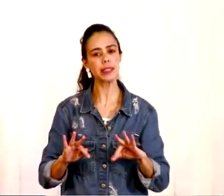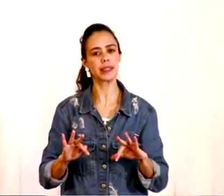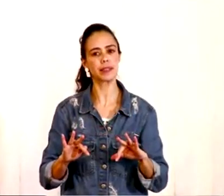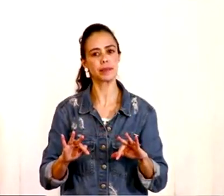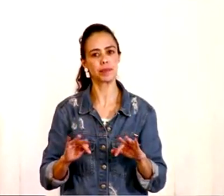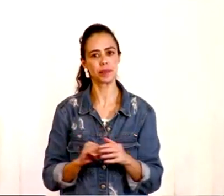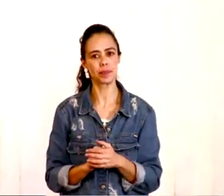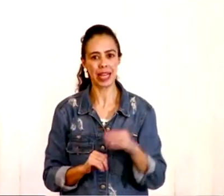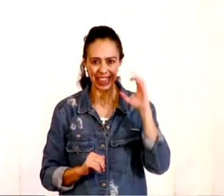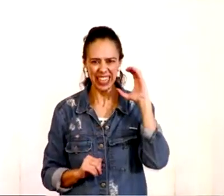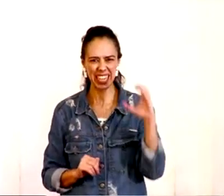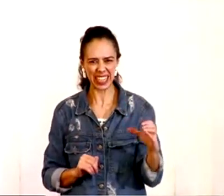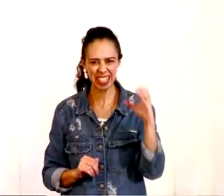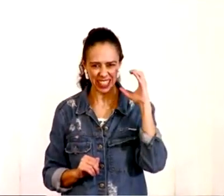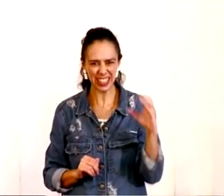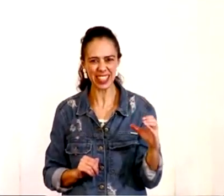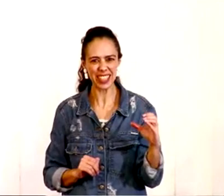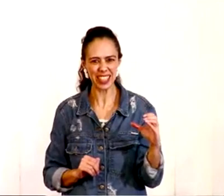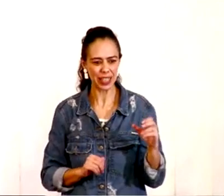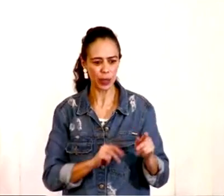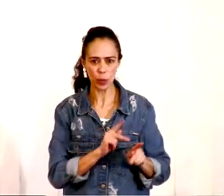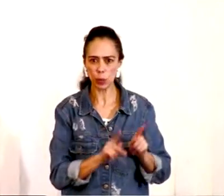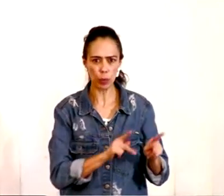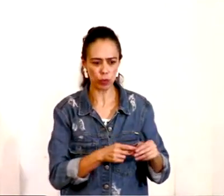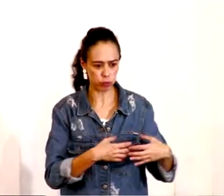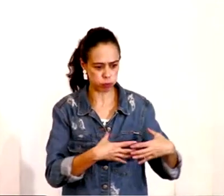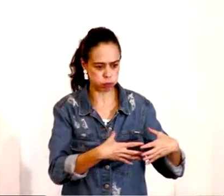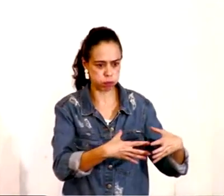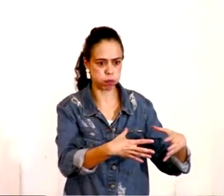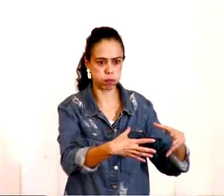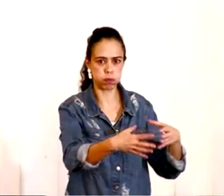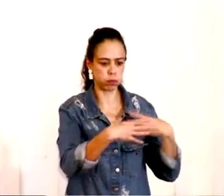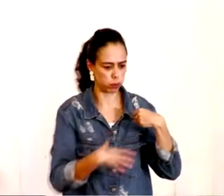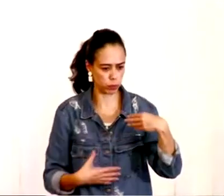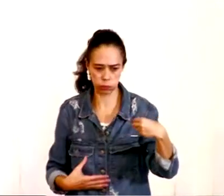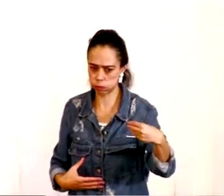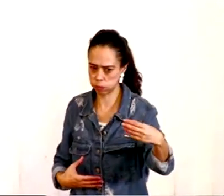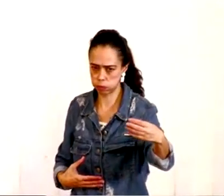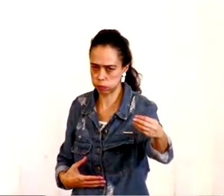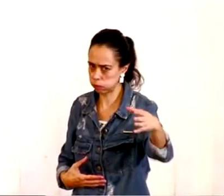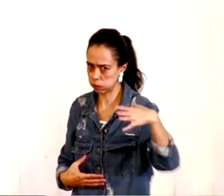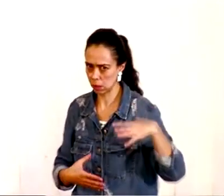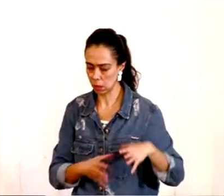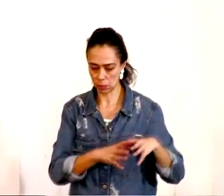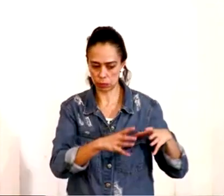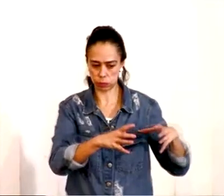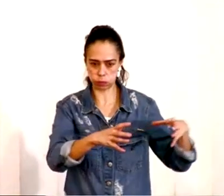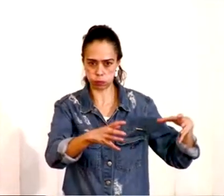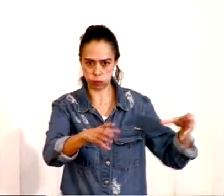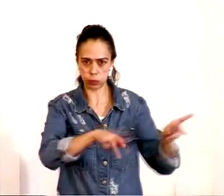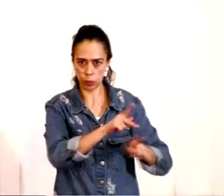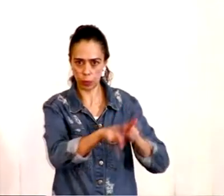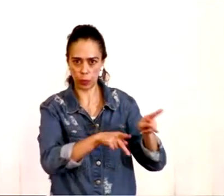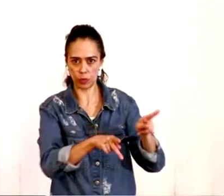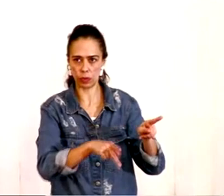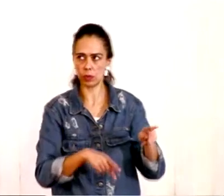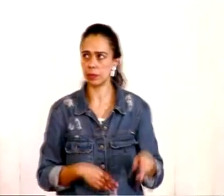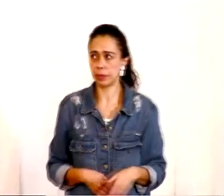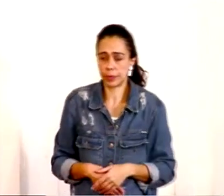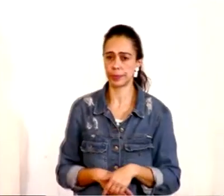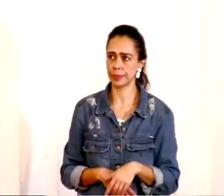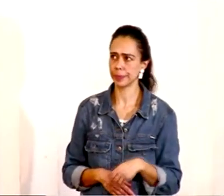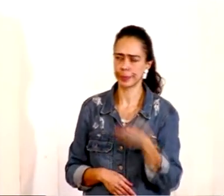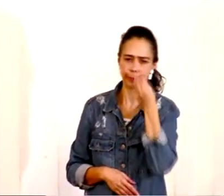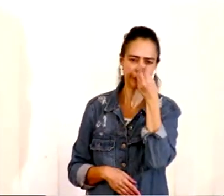declara cada vez mais que não precisa de Deus. Nessa linhagem da semente da mulher, vemos pessoas fracas, um